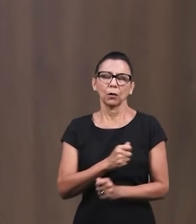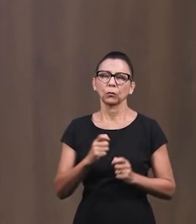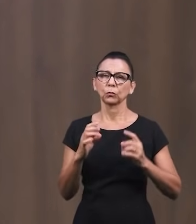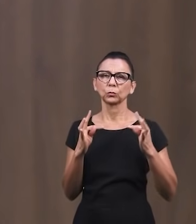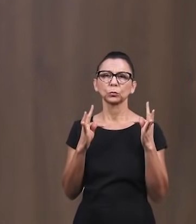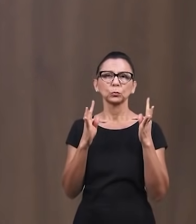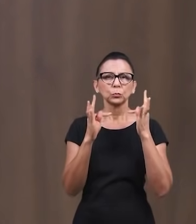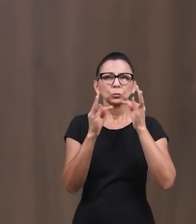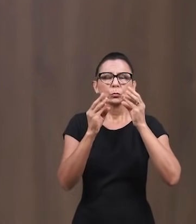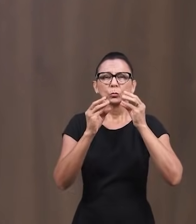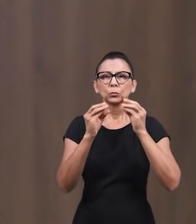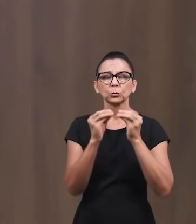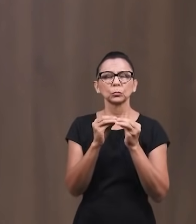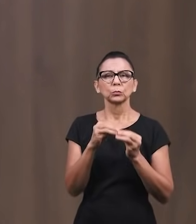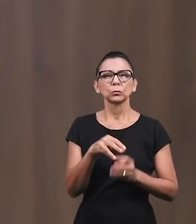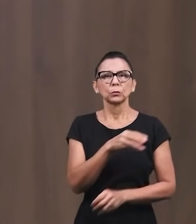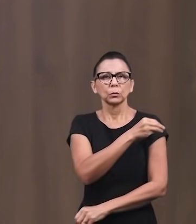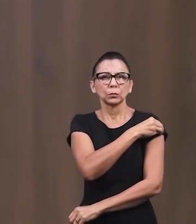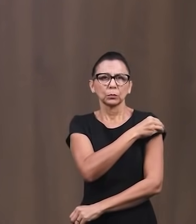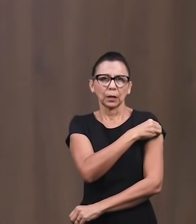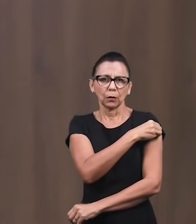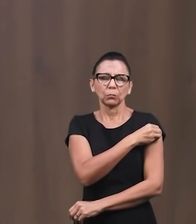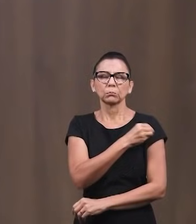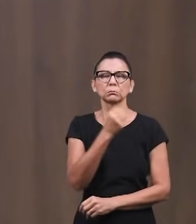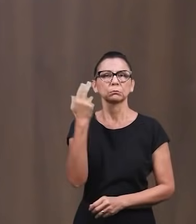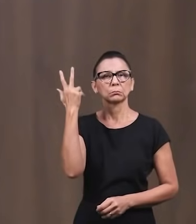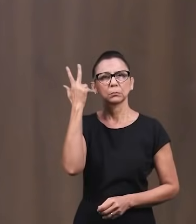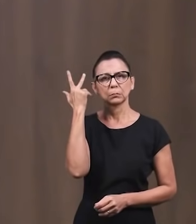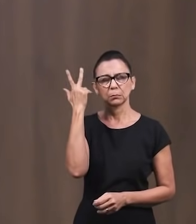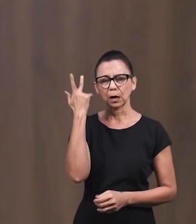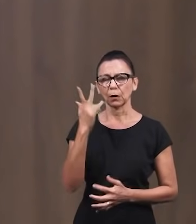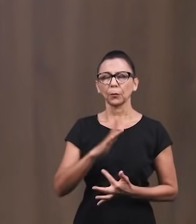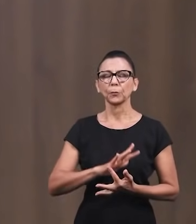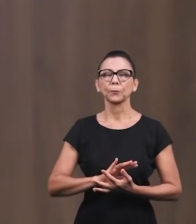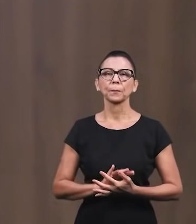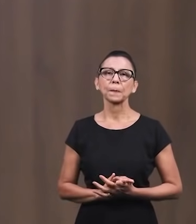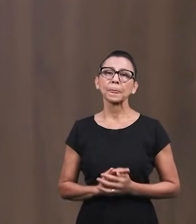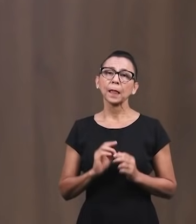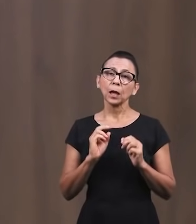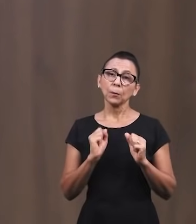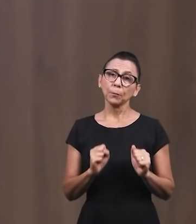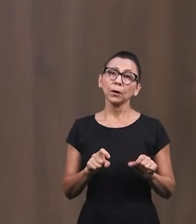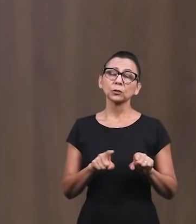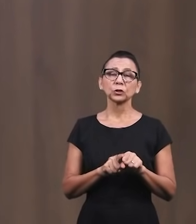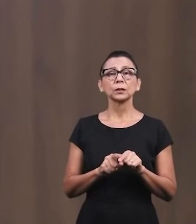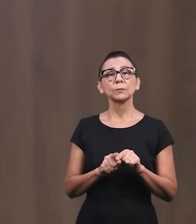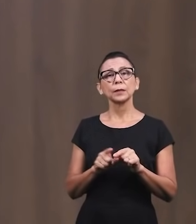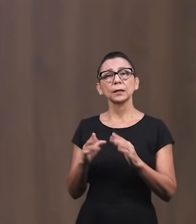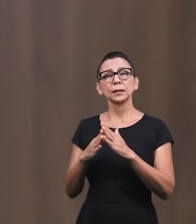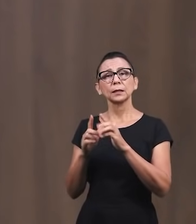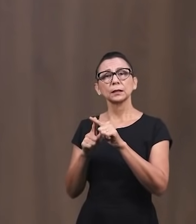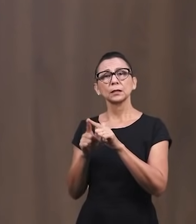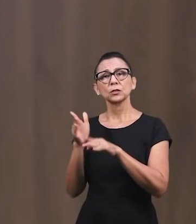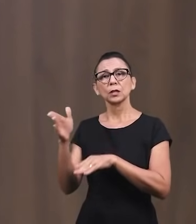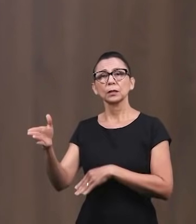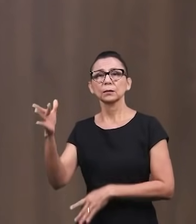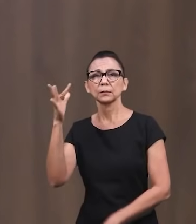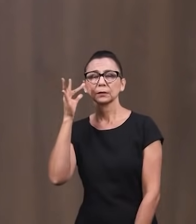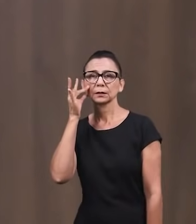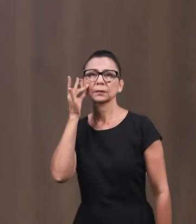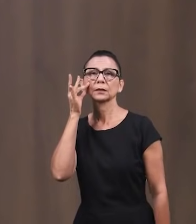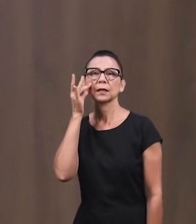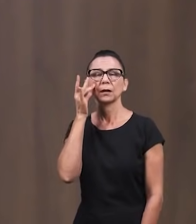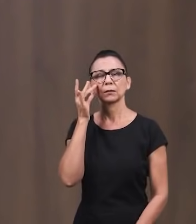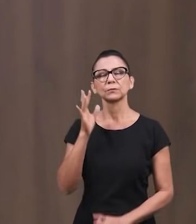protocolo, todas as orientações. Mas você tem a oportunidade também de participar presencialmente, ser assistido ou